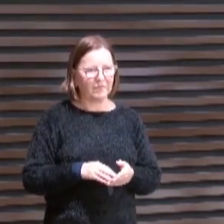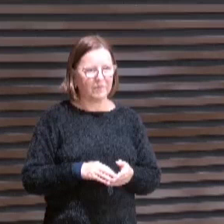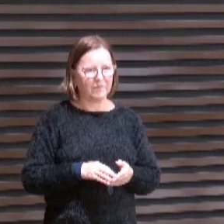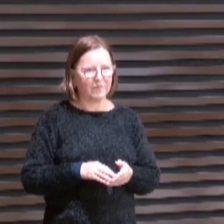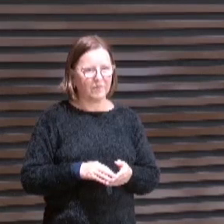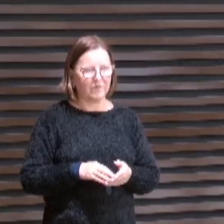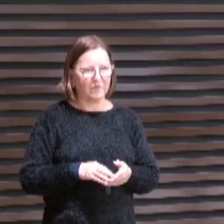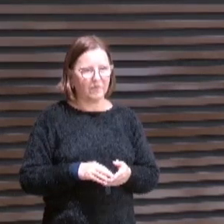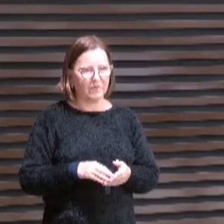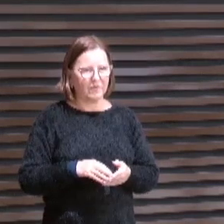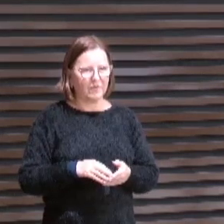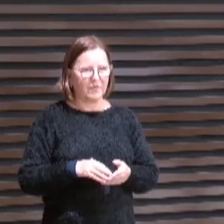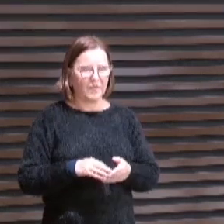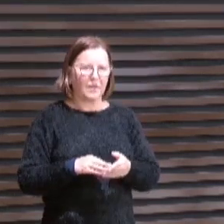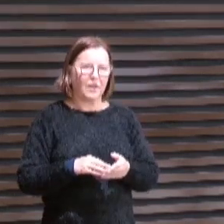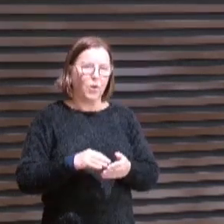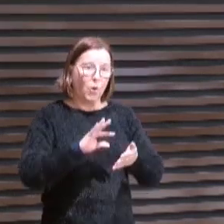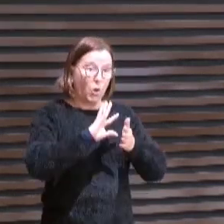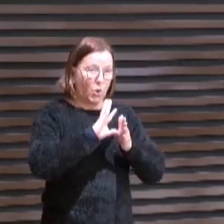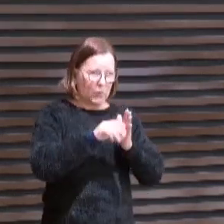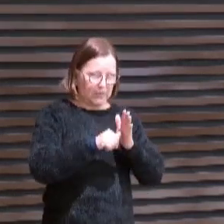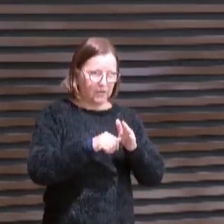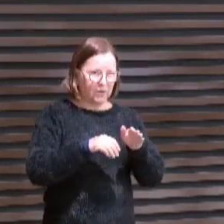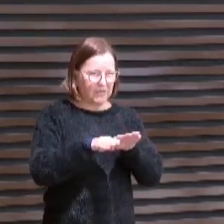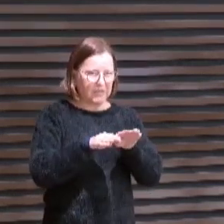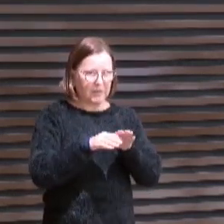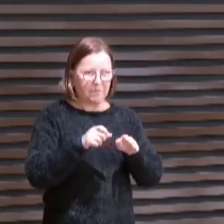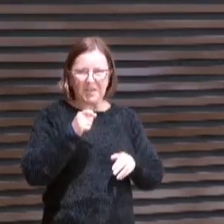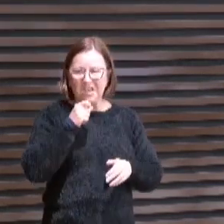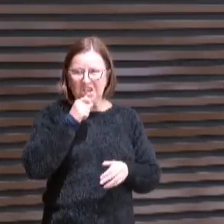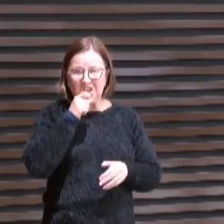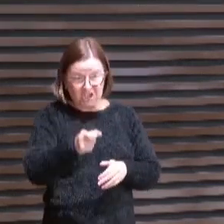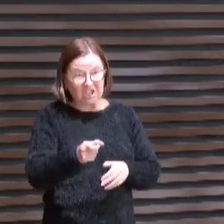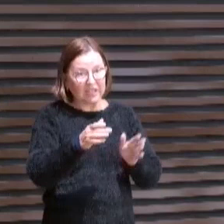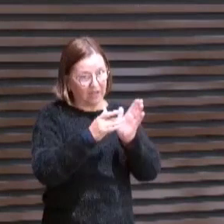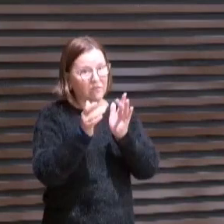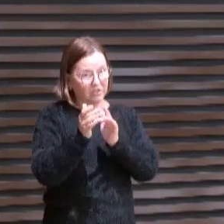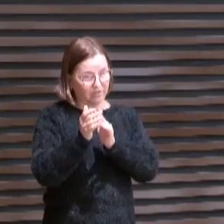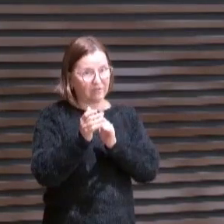impropérios lhe diziam também os ladrões que haviam sido crucificados com ele.